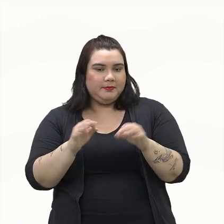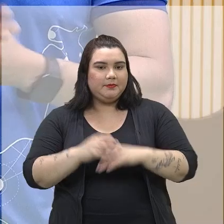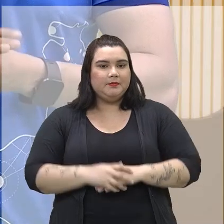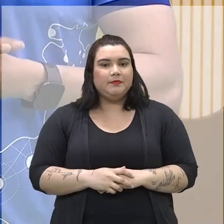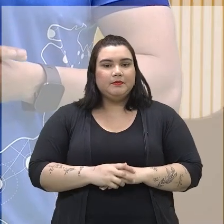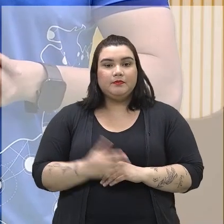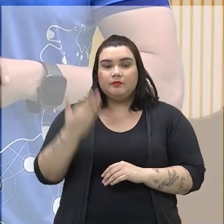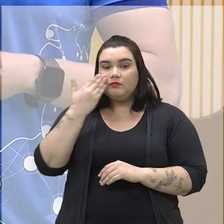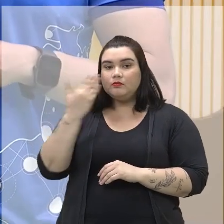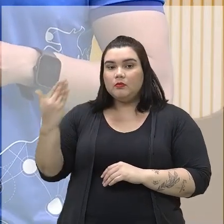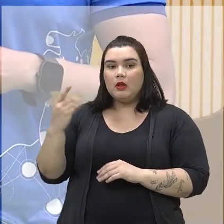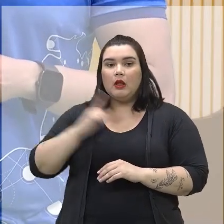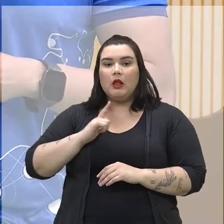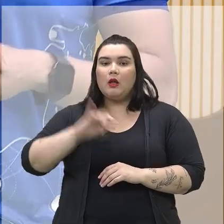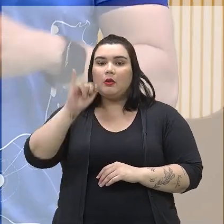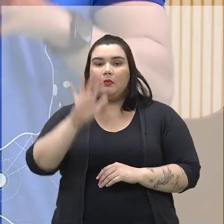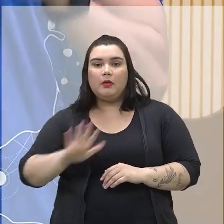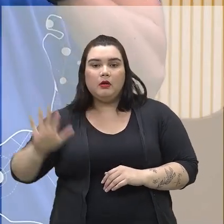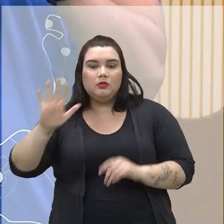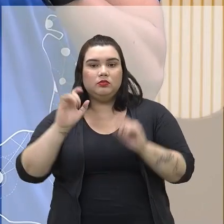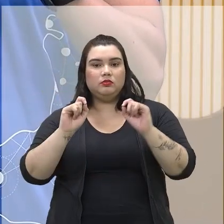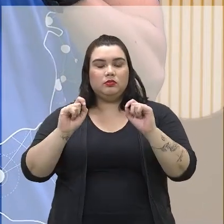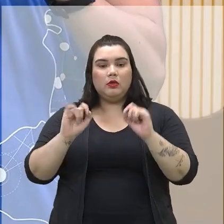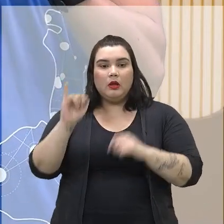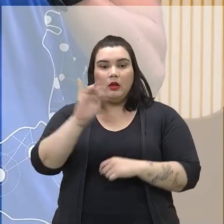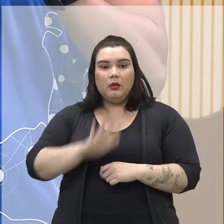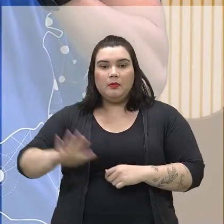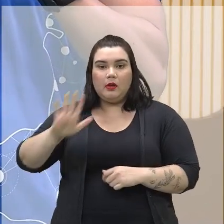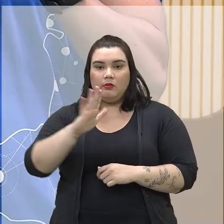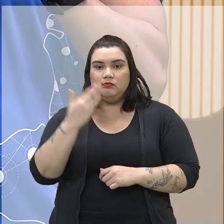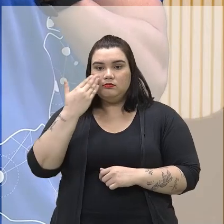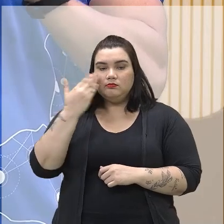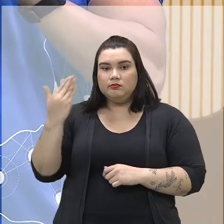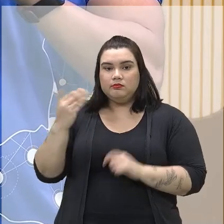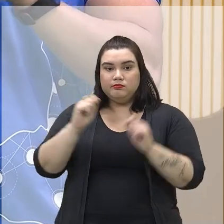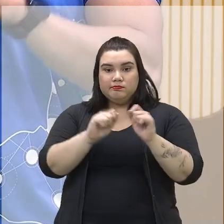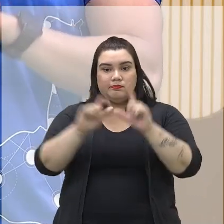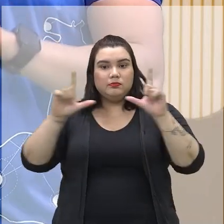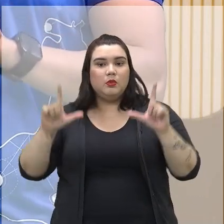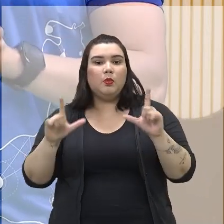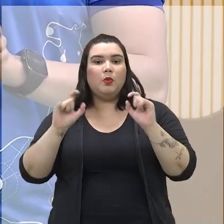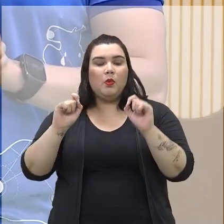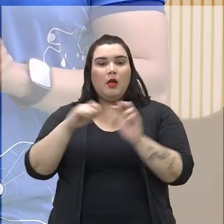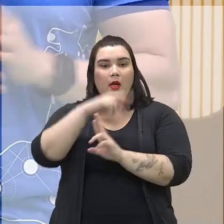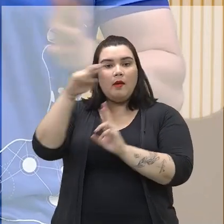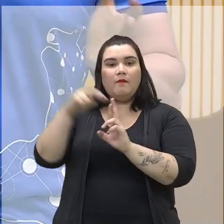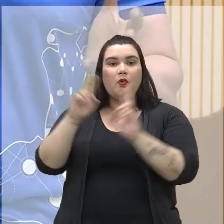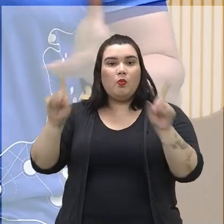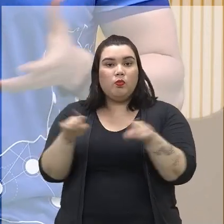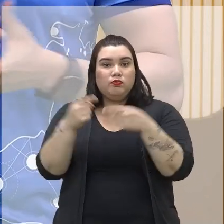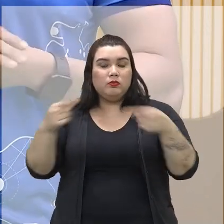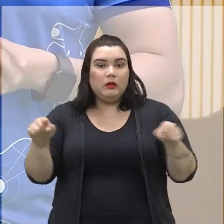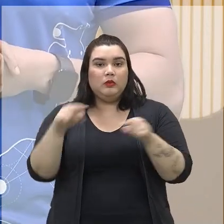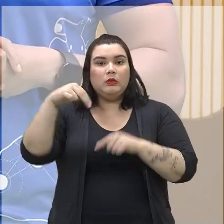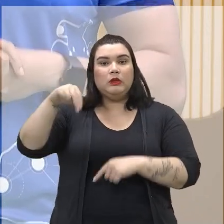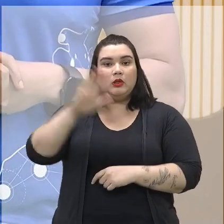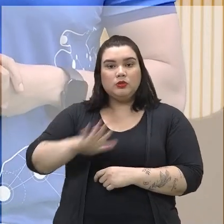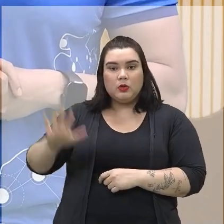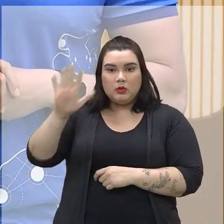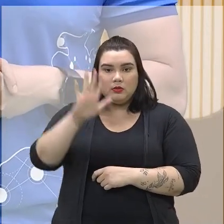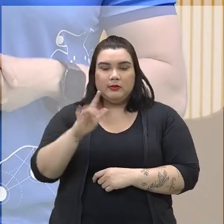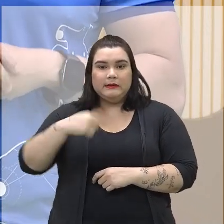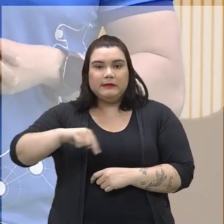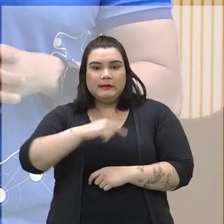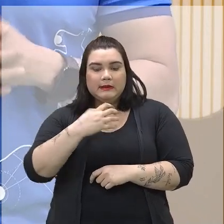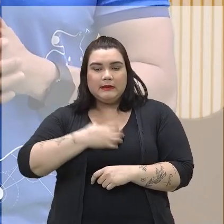Olha só, tem uma imagem aqui, essa imagem aqui maior, ela é referente ao hino nacional, e olha, quem não se